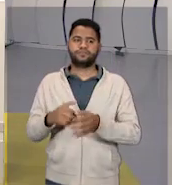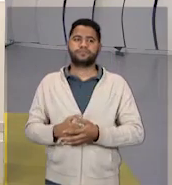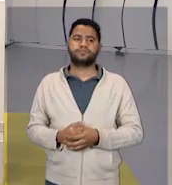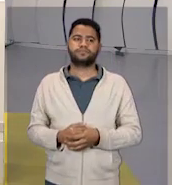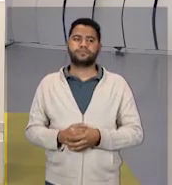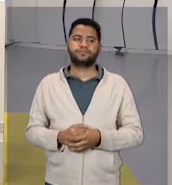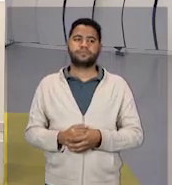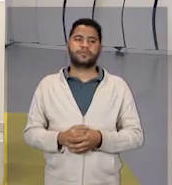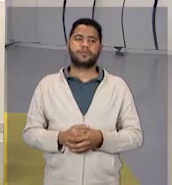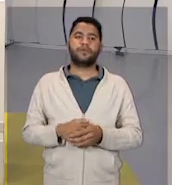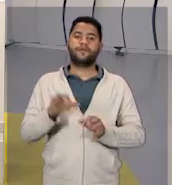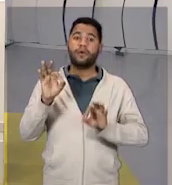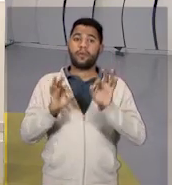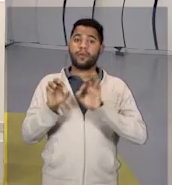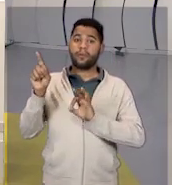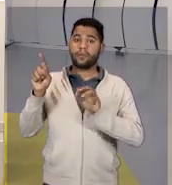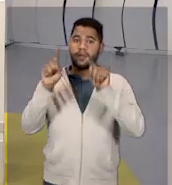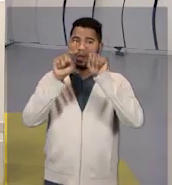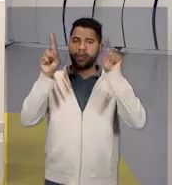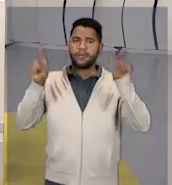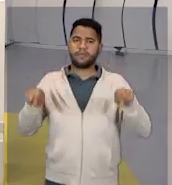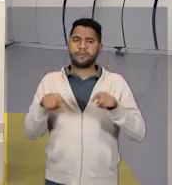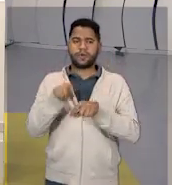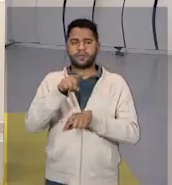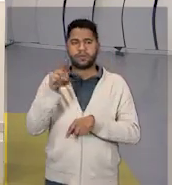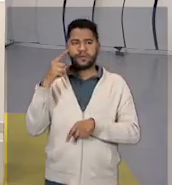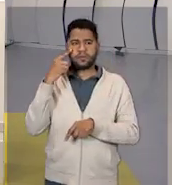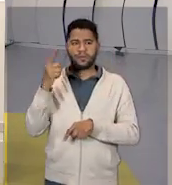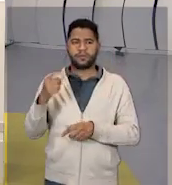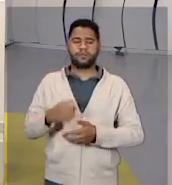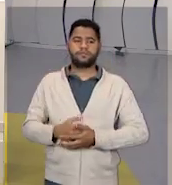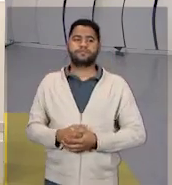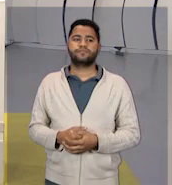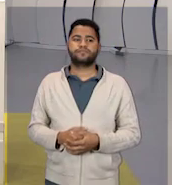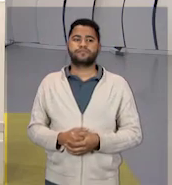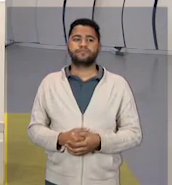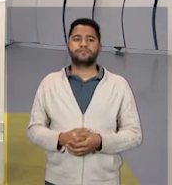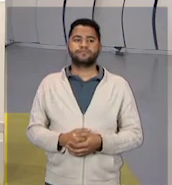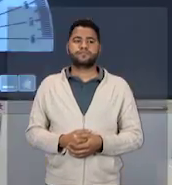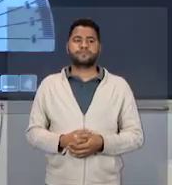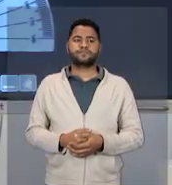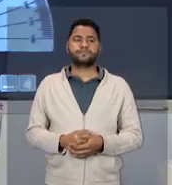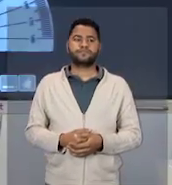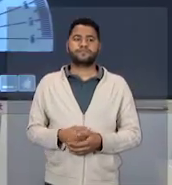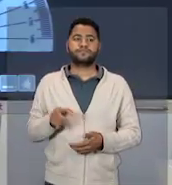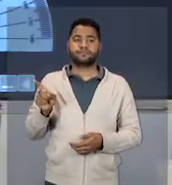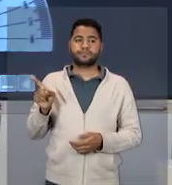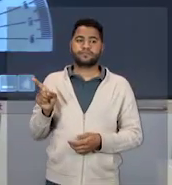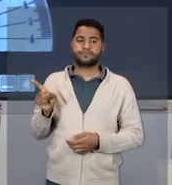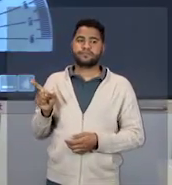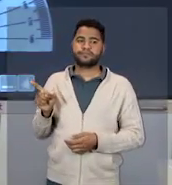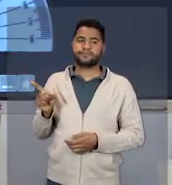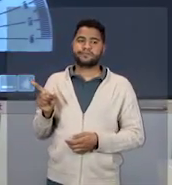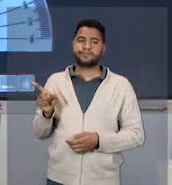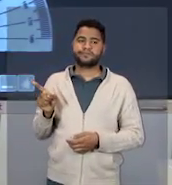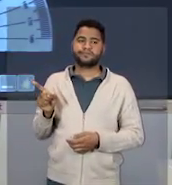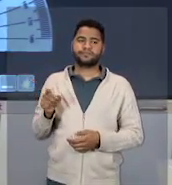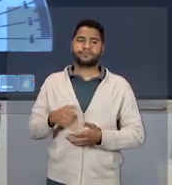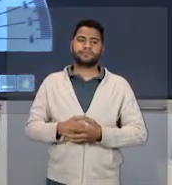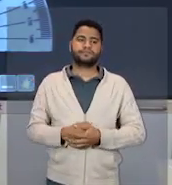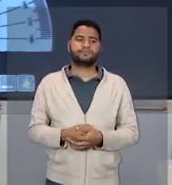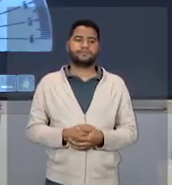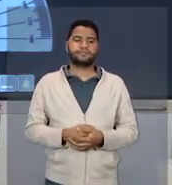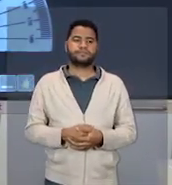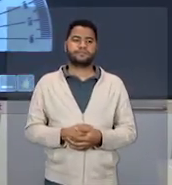no quadro para você ver, mas é preciso que você já entenda isso. Então, olha só, eu vou medir esse ângulo aqui, ó. Eu vou medir este